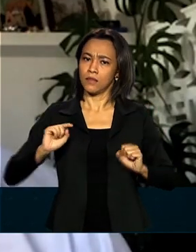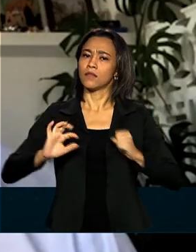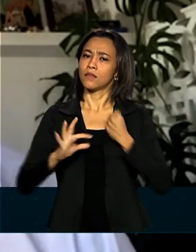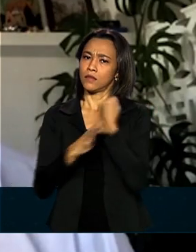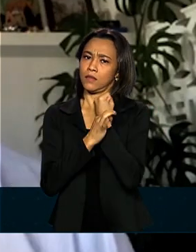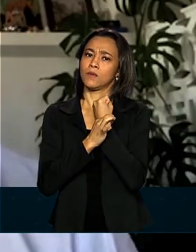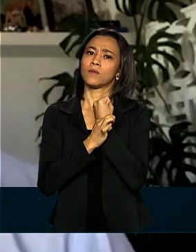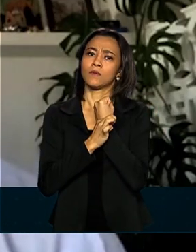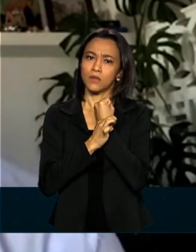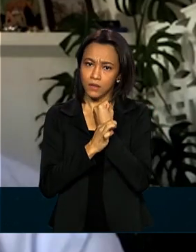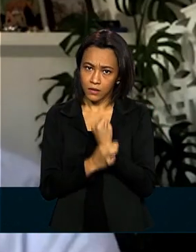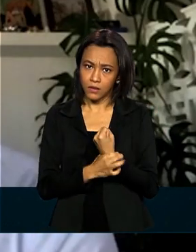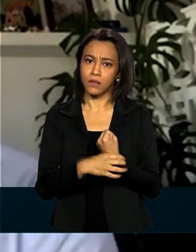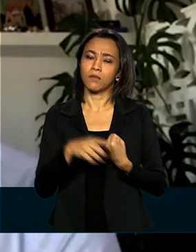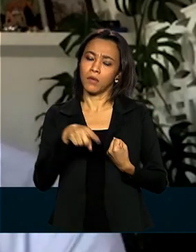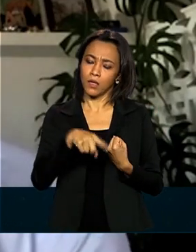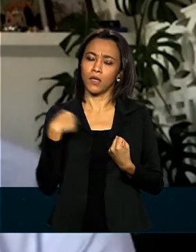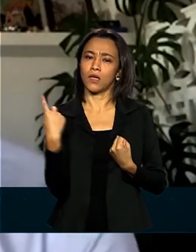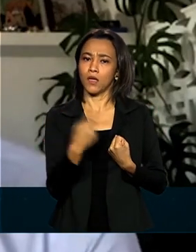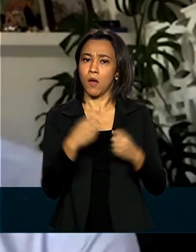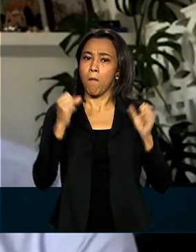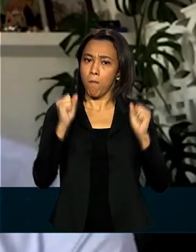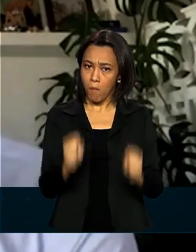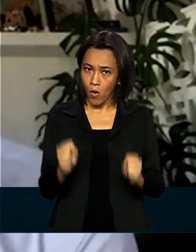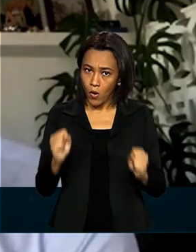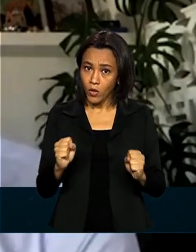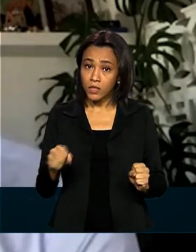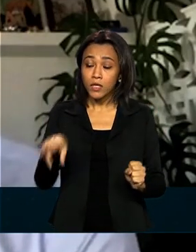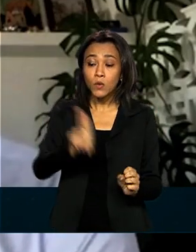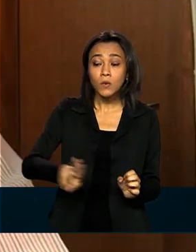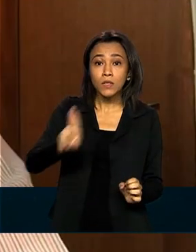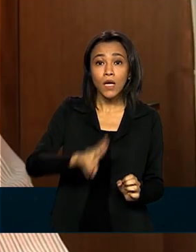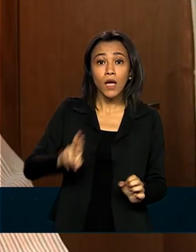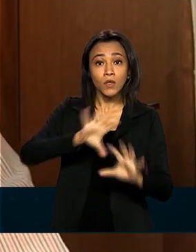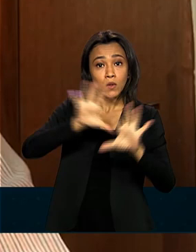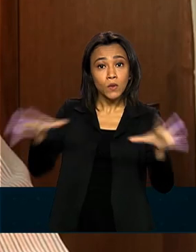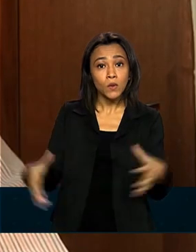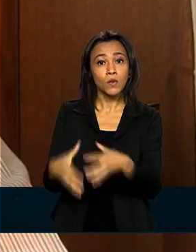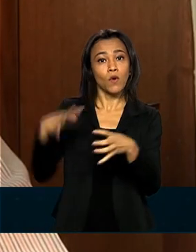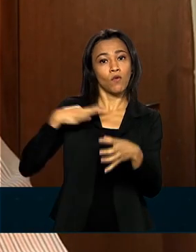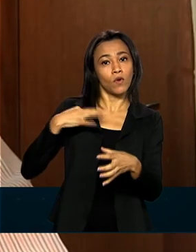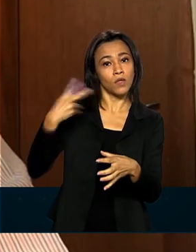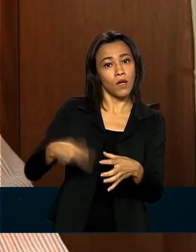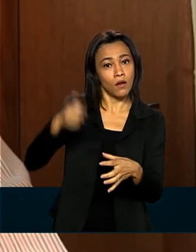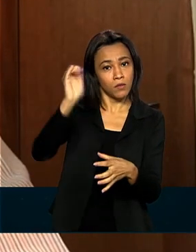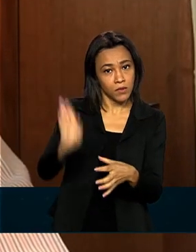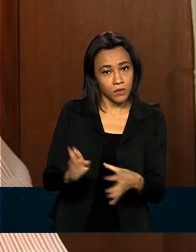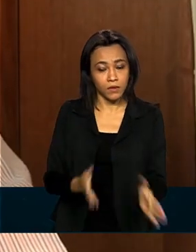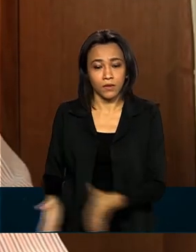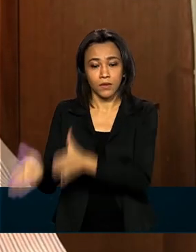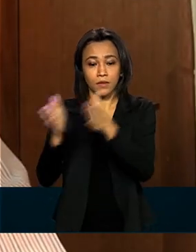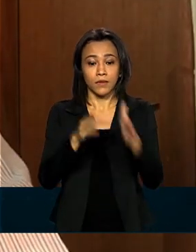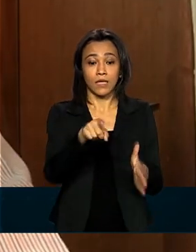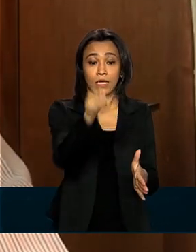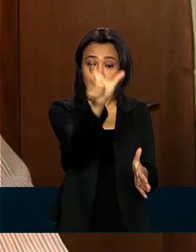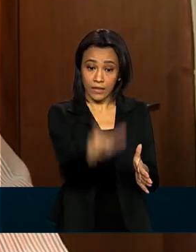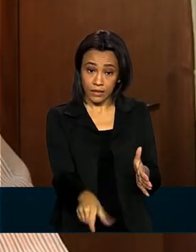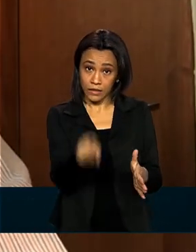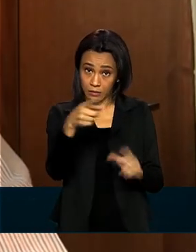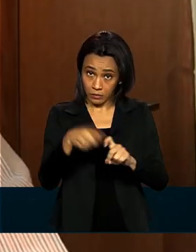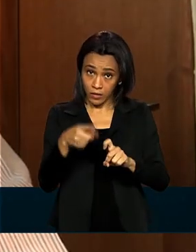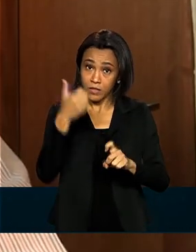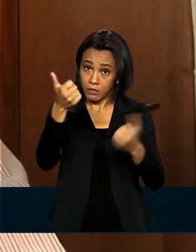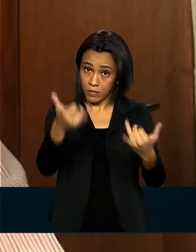caracterizada o suficiente para que pudesse ser usado em voluntários brasileiros. Para esse infectologista, o ideal seria uma